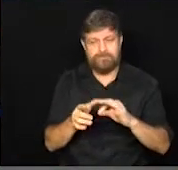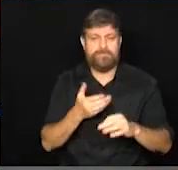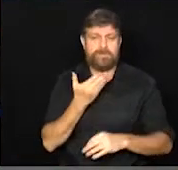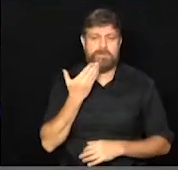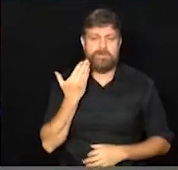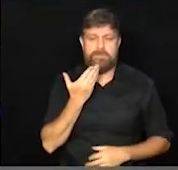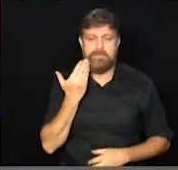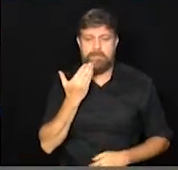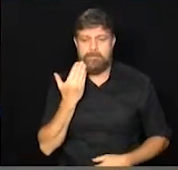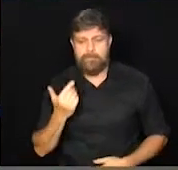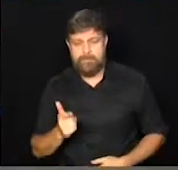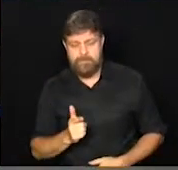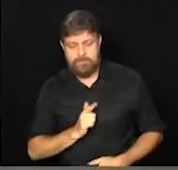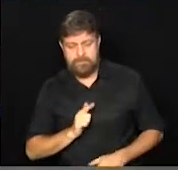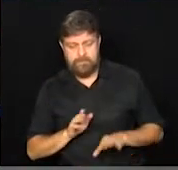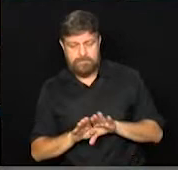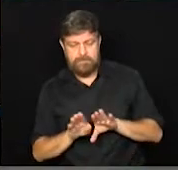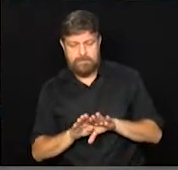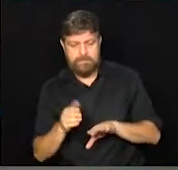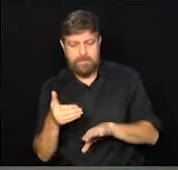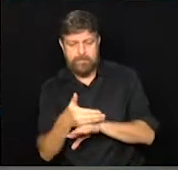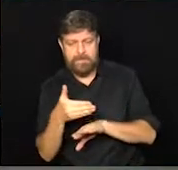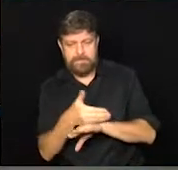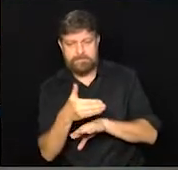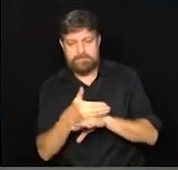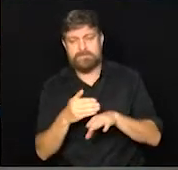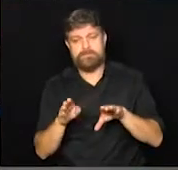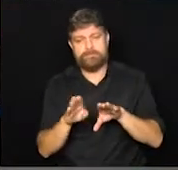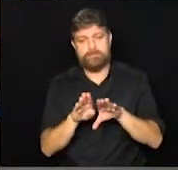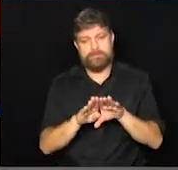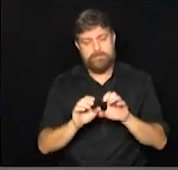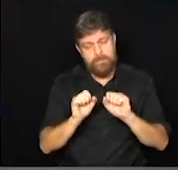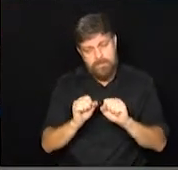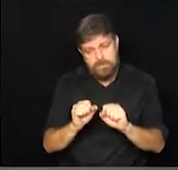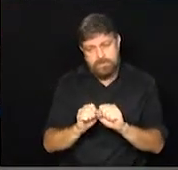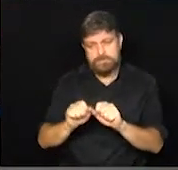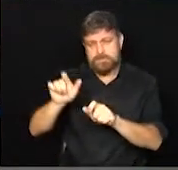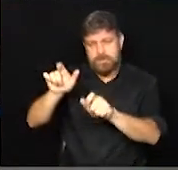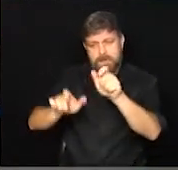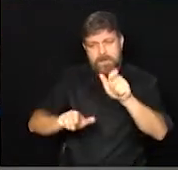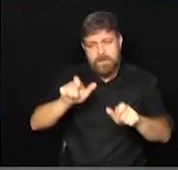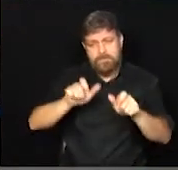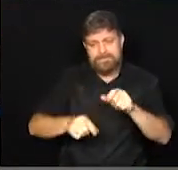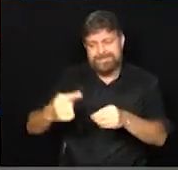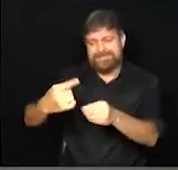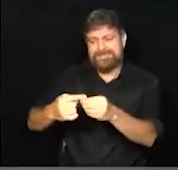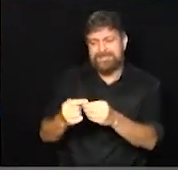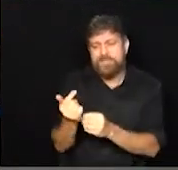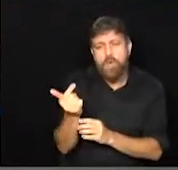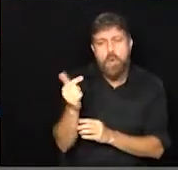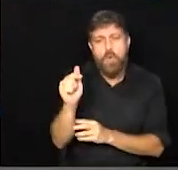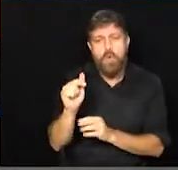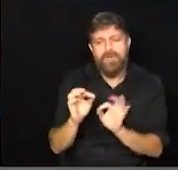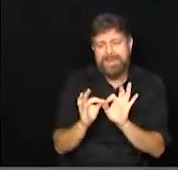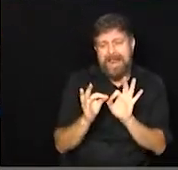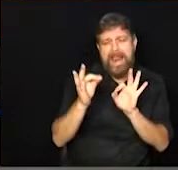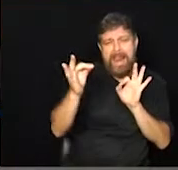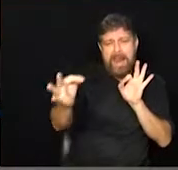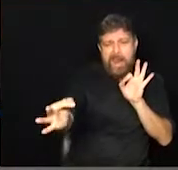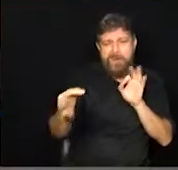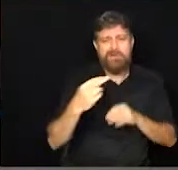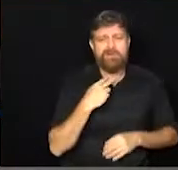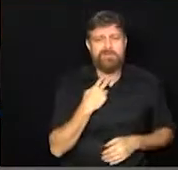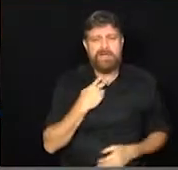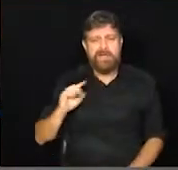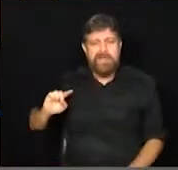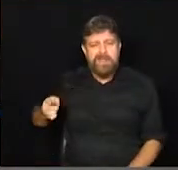facilita a participação e permite, então, que pessoas, inclusive pessoas de fora de Campinas, que não precisam se